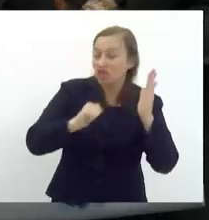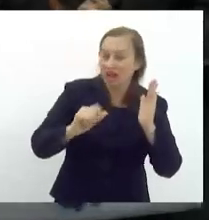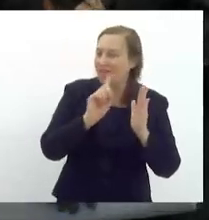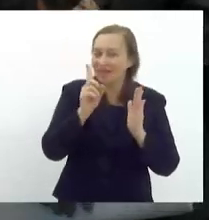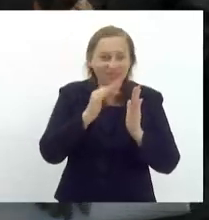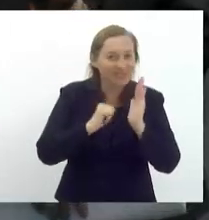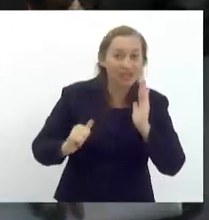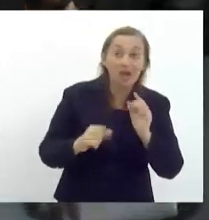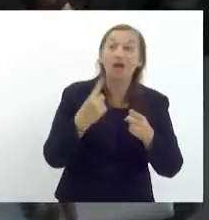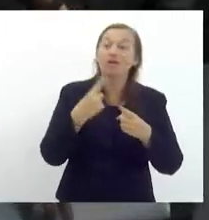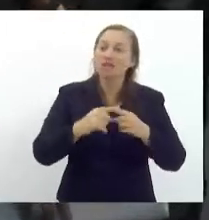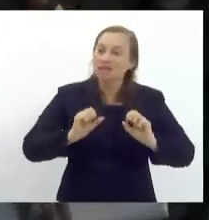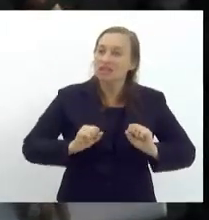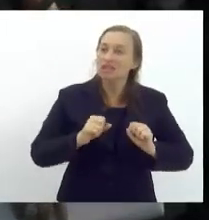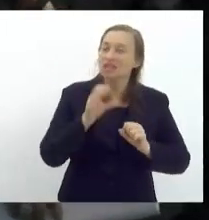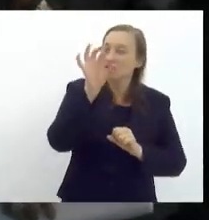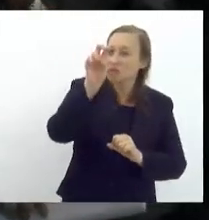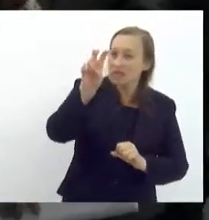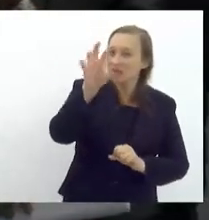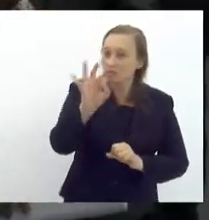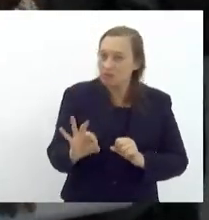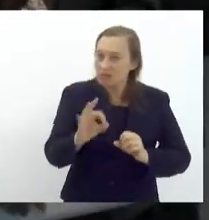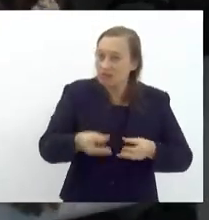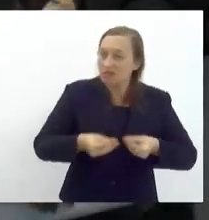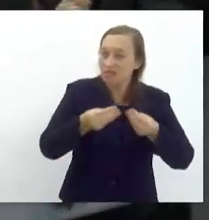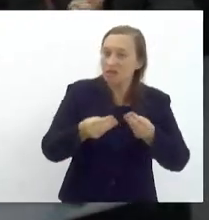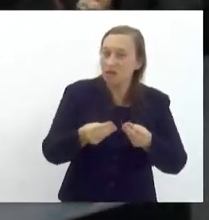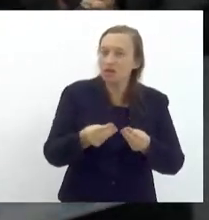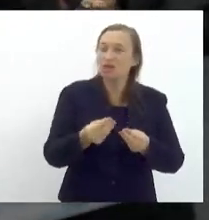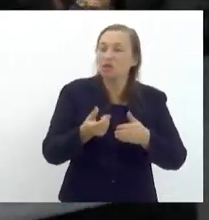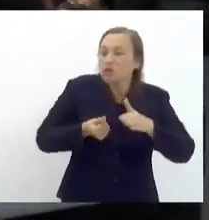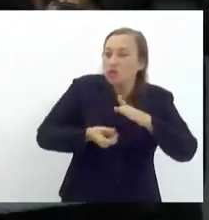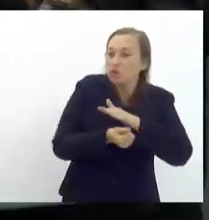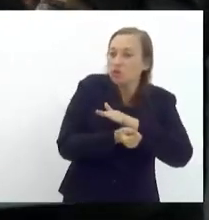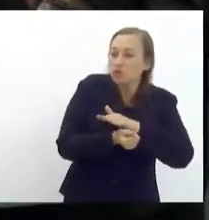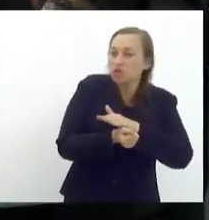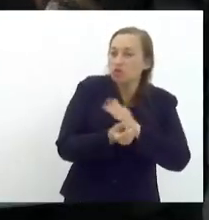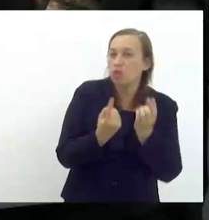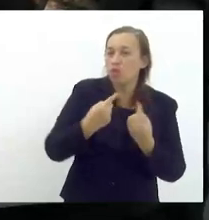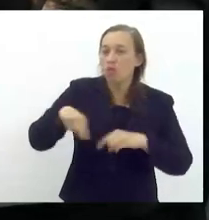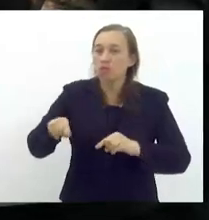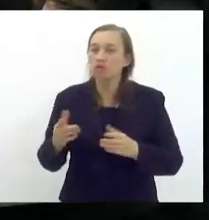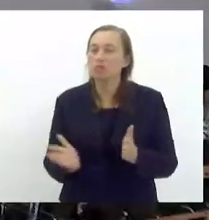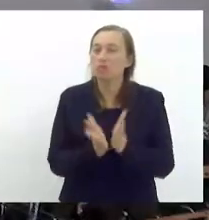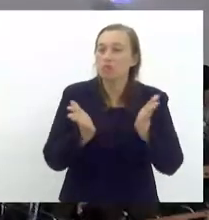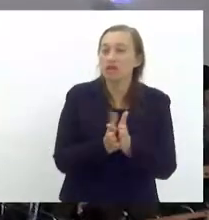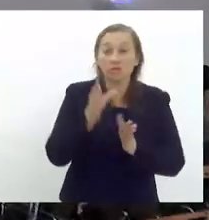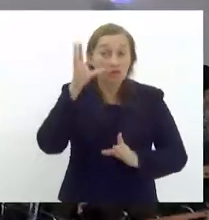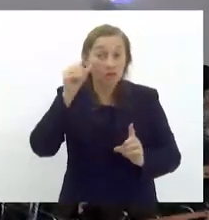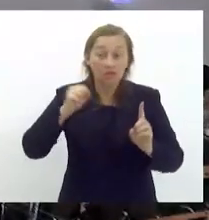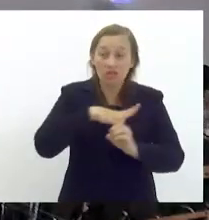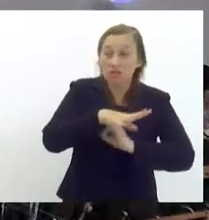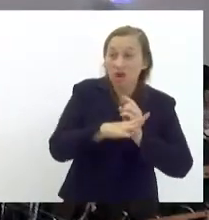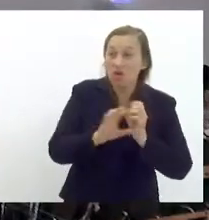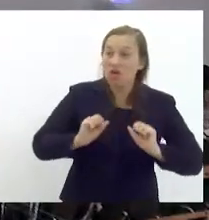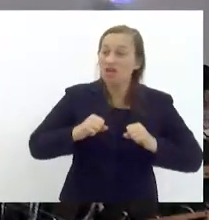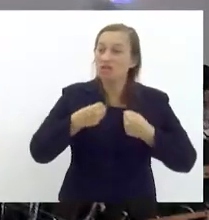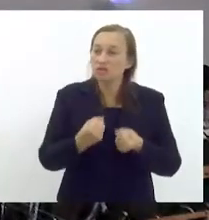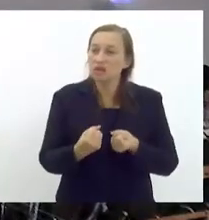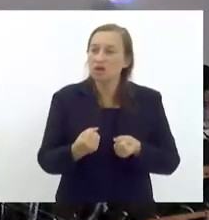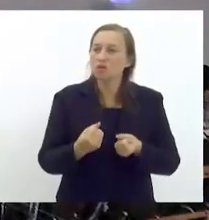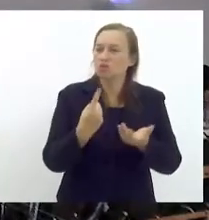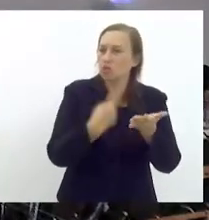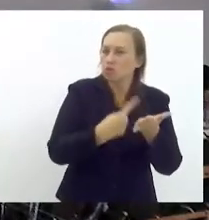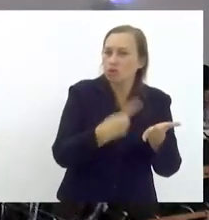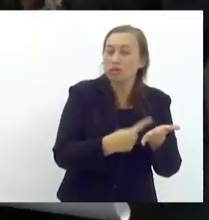não retira mais que garante os 5% do fundo de combate à pobreza para o fundo Estadual de habitação de serviço social e reforçar o nosso compromisso